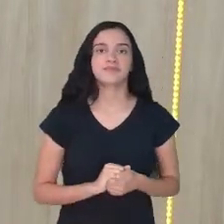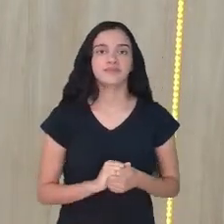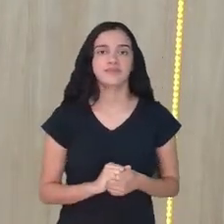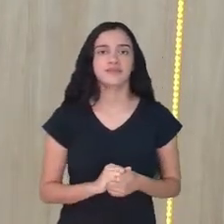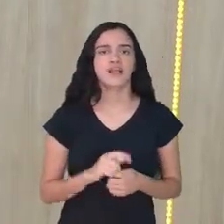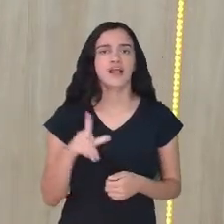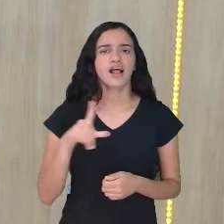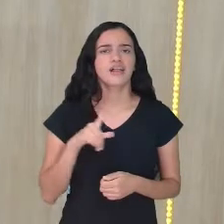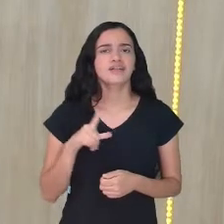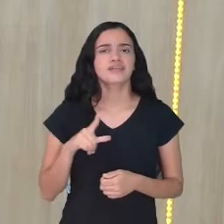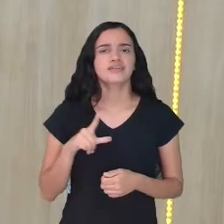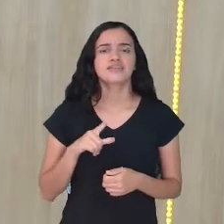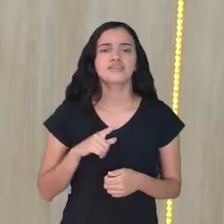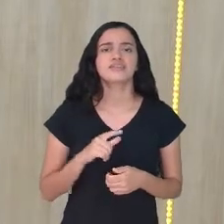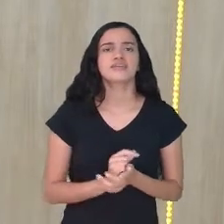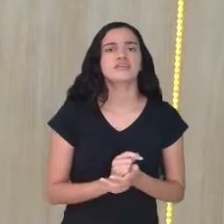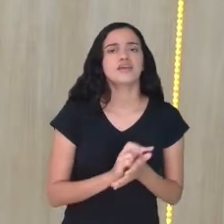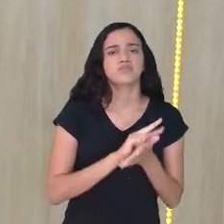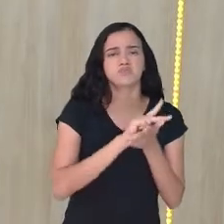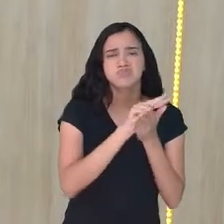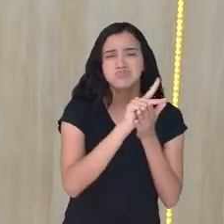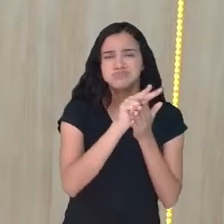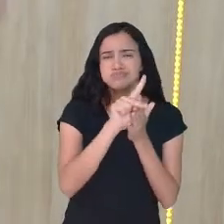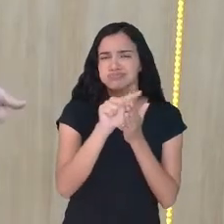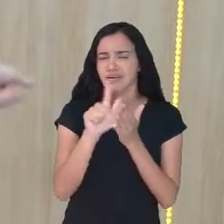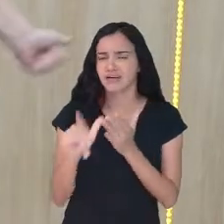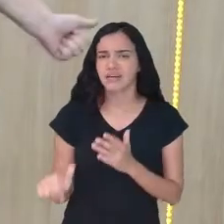você tem infinitos números